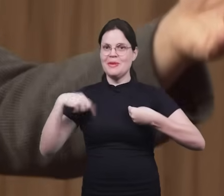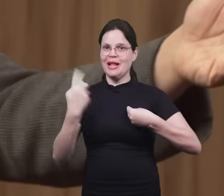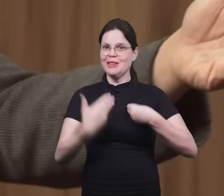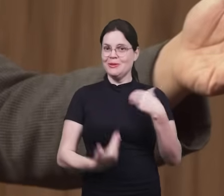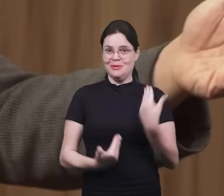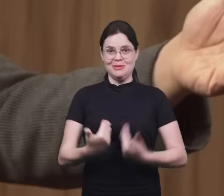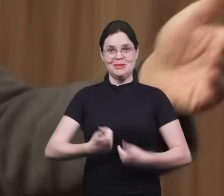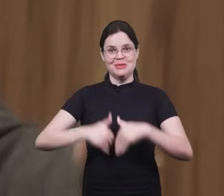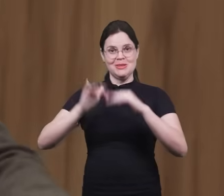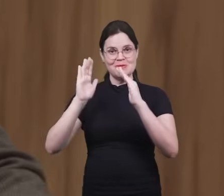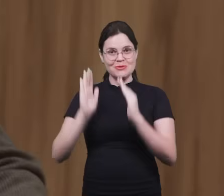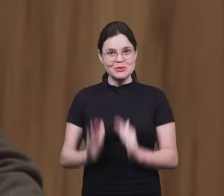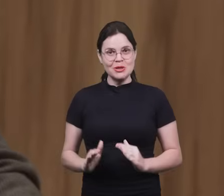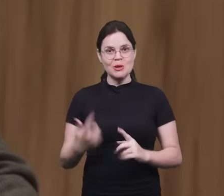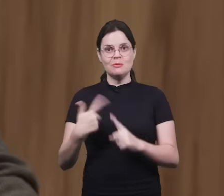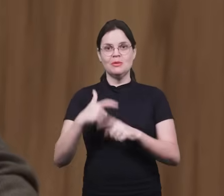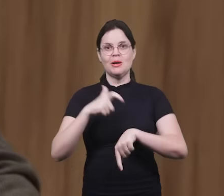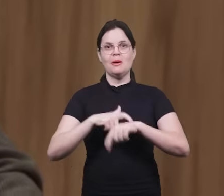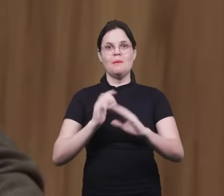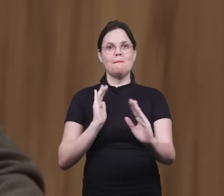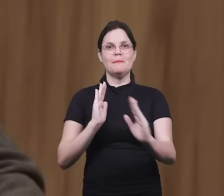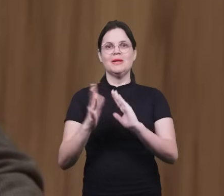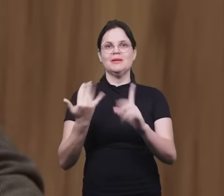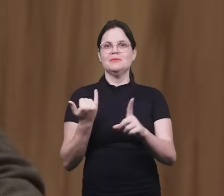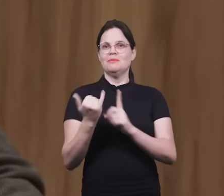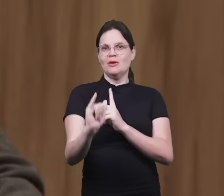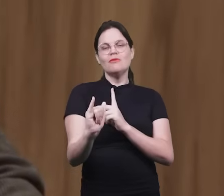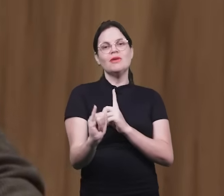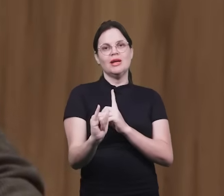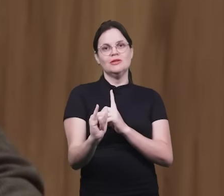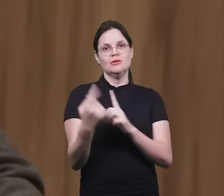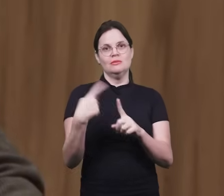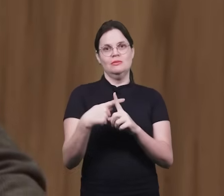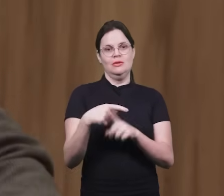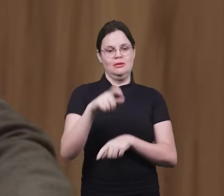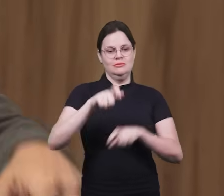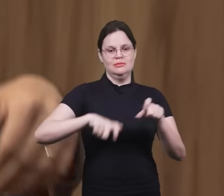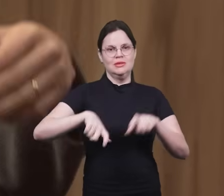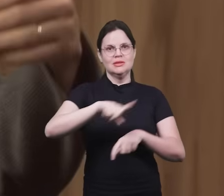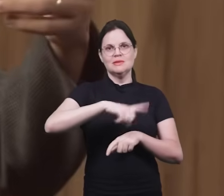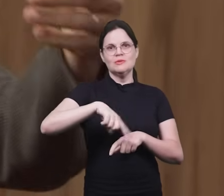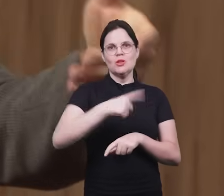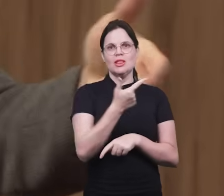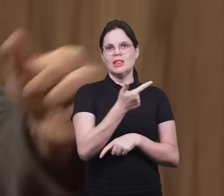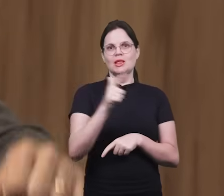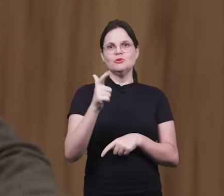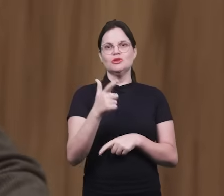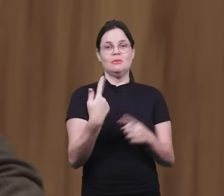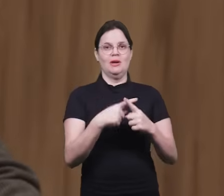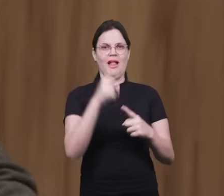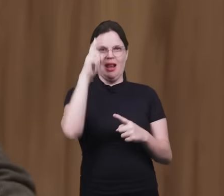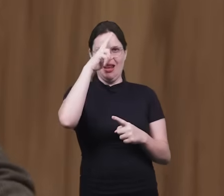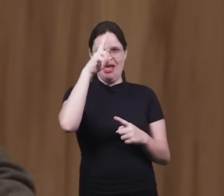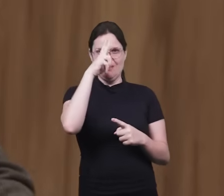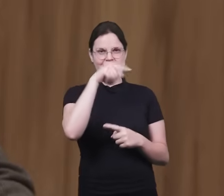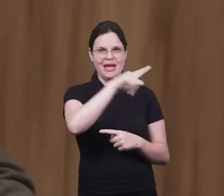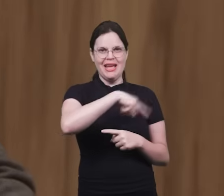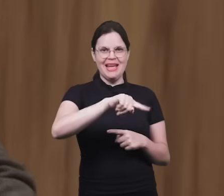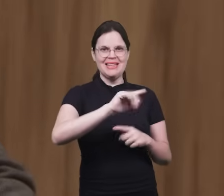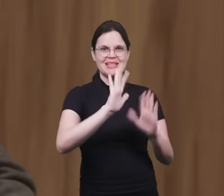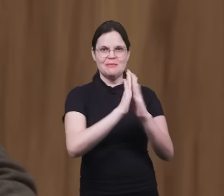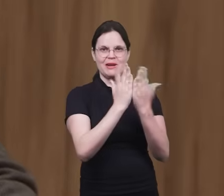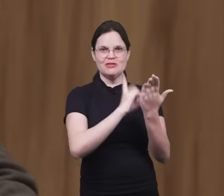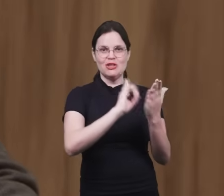profético que viria, onde as pessoas não teriam acesso à palavra de Deus. A palavra ia ficar escondida nos mosteiros. Só